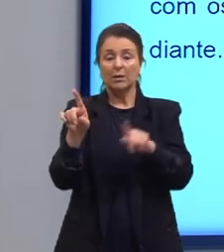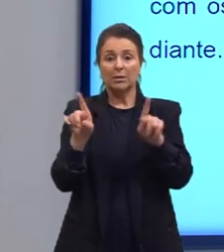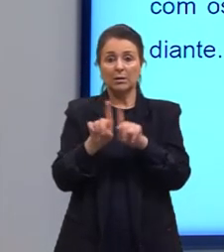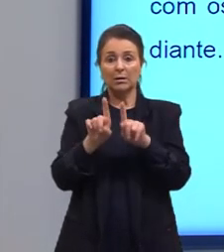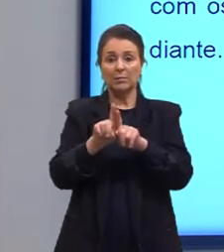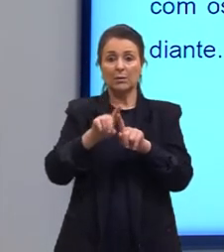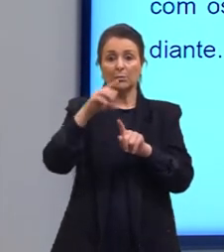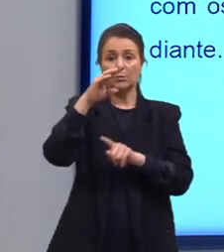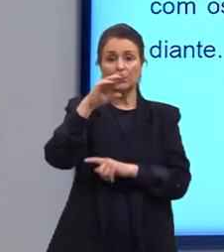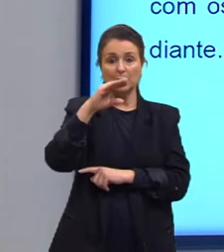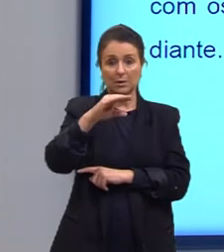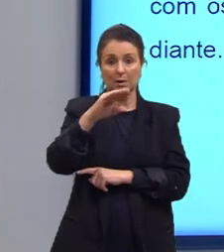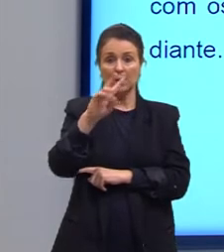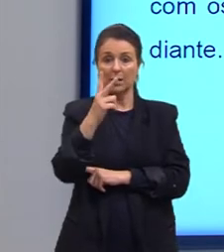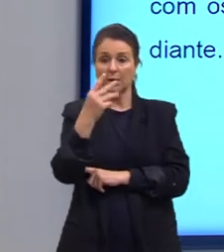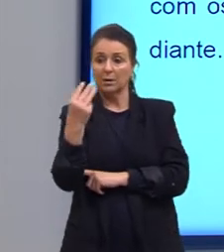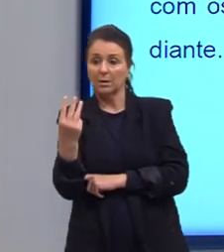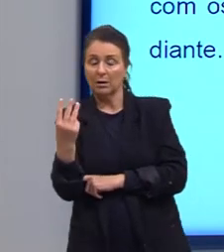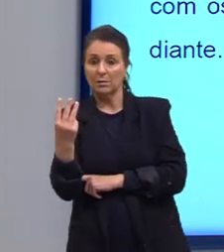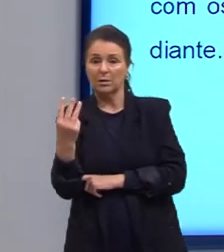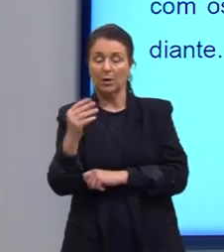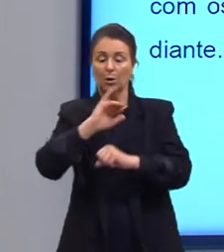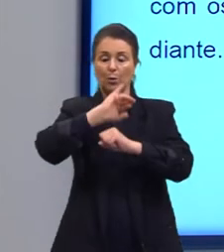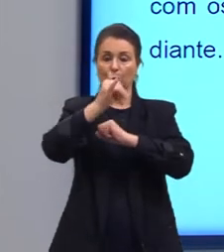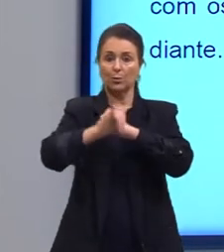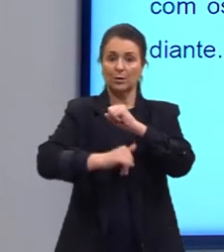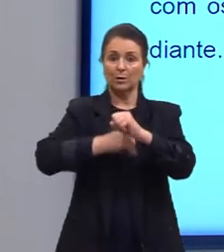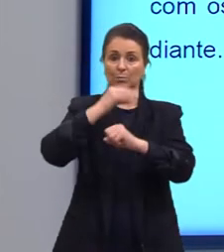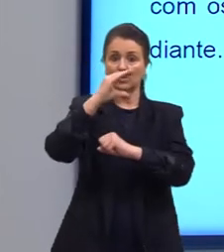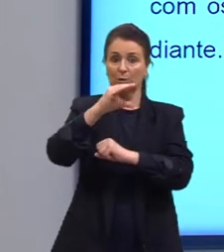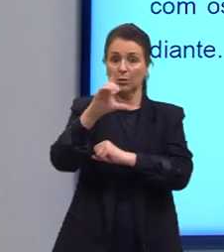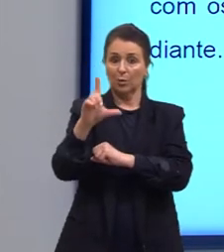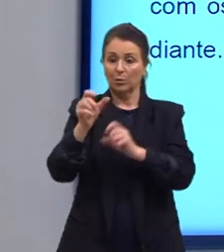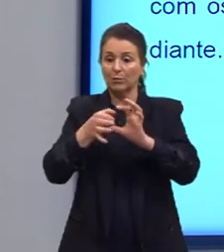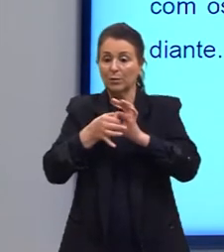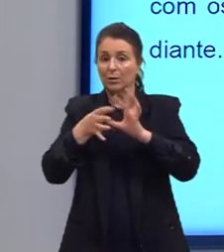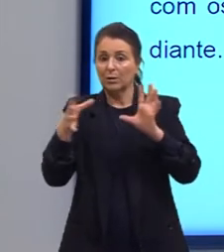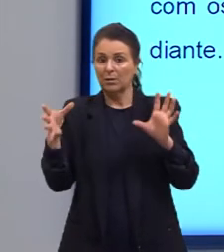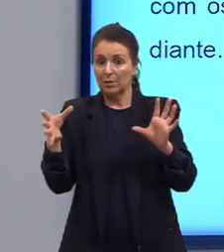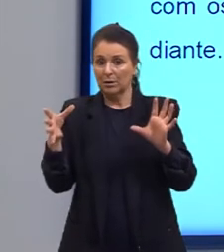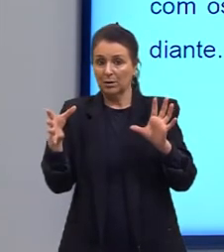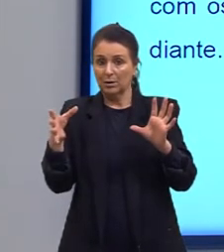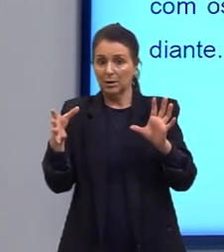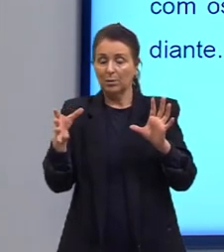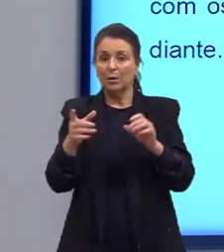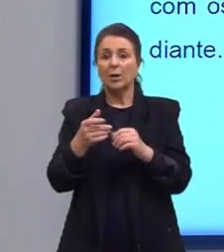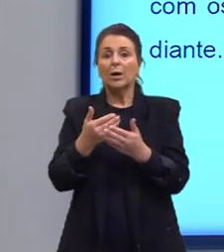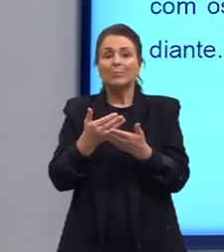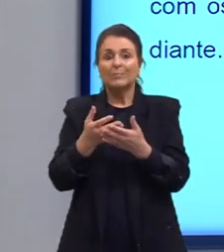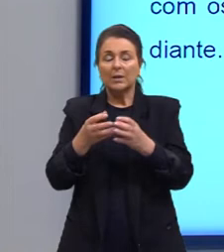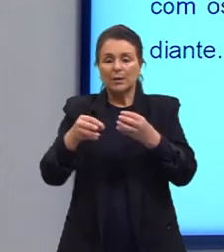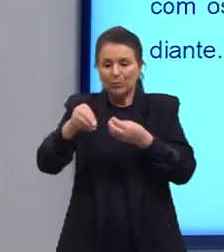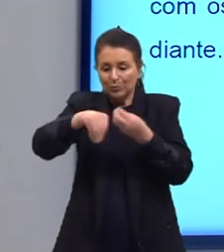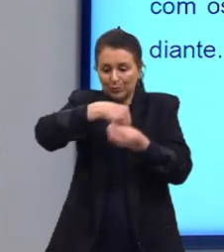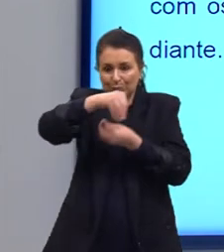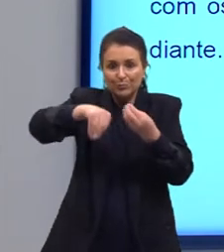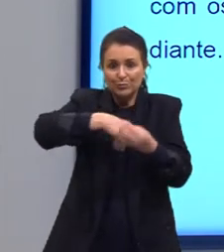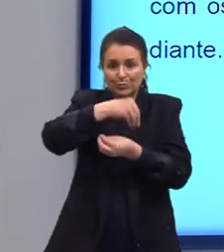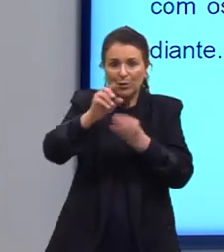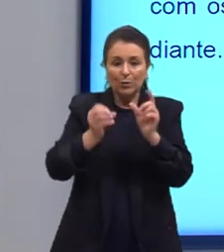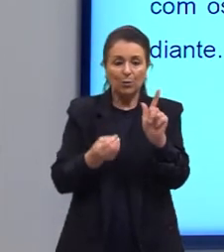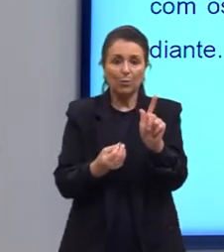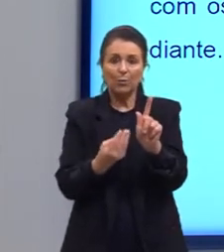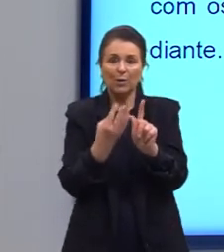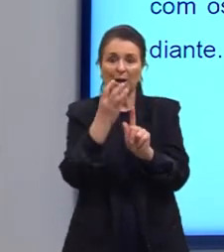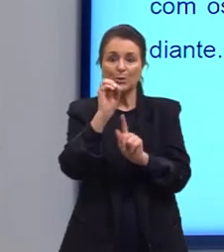ch3 certo esses átomos de cloro que foram liberados que estão livres acaba reagindo com o gás ozônio porque